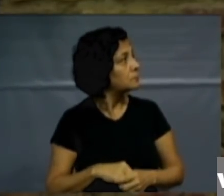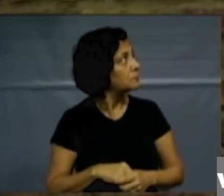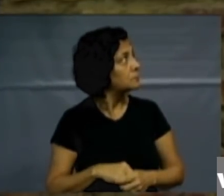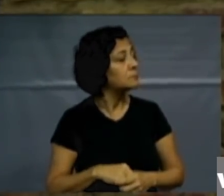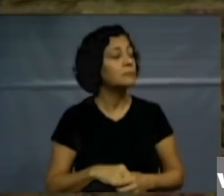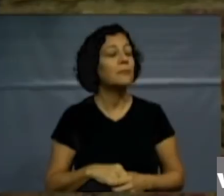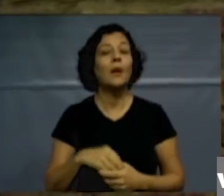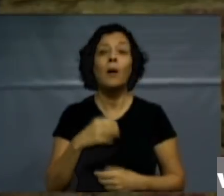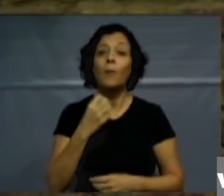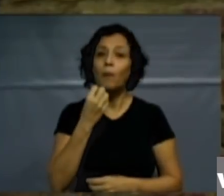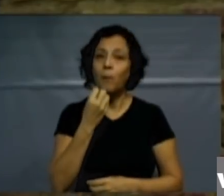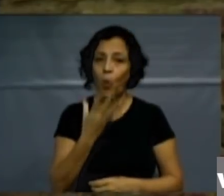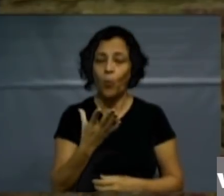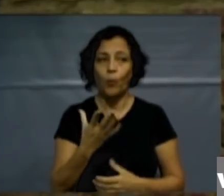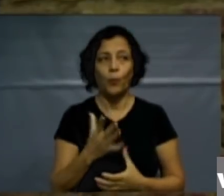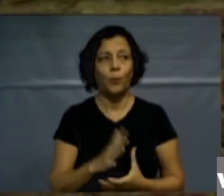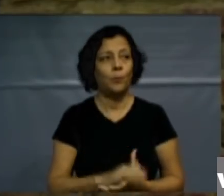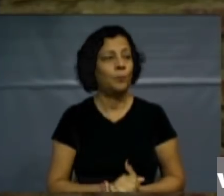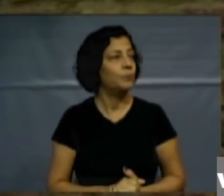Bom,